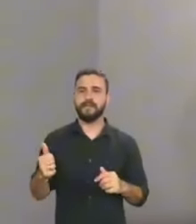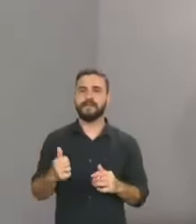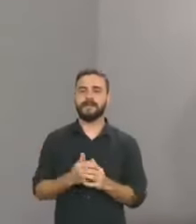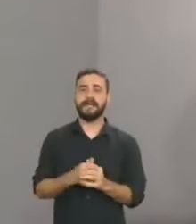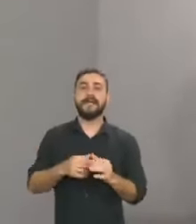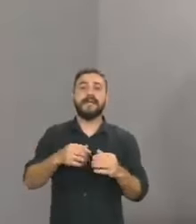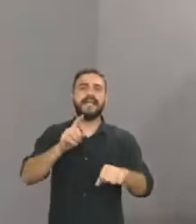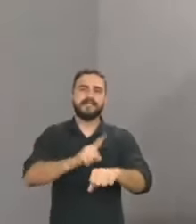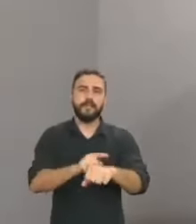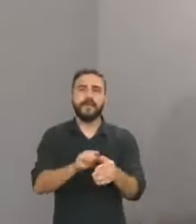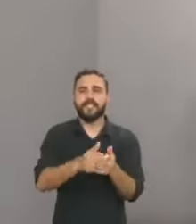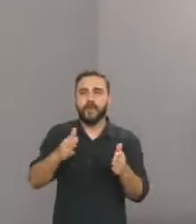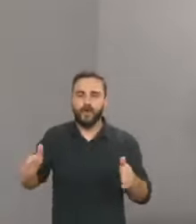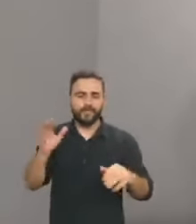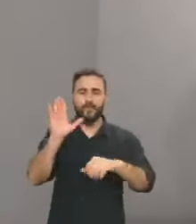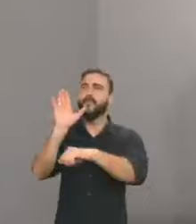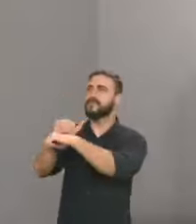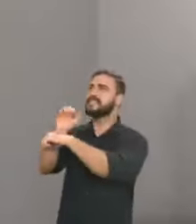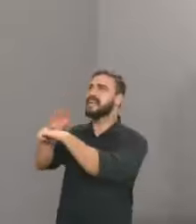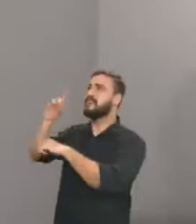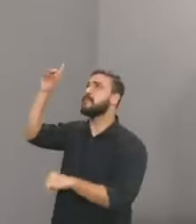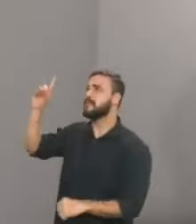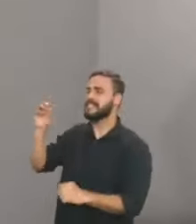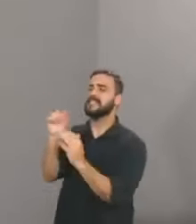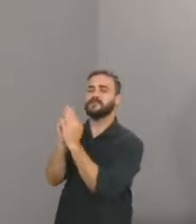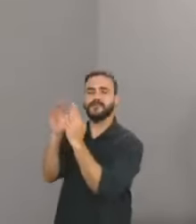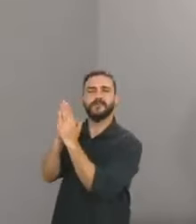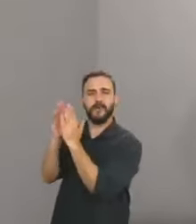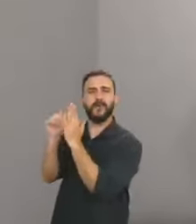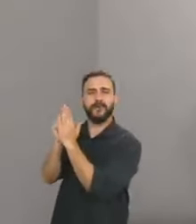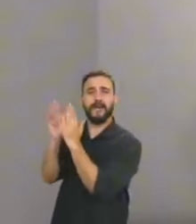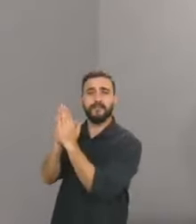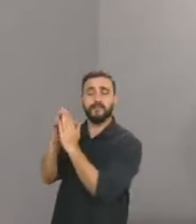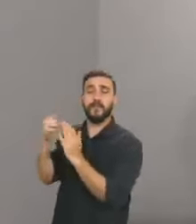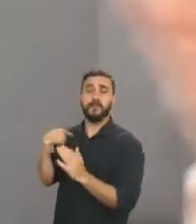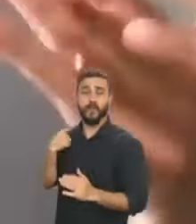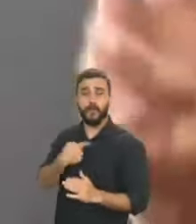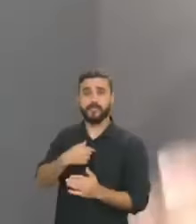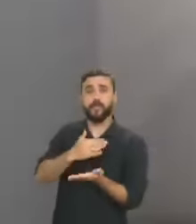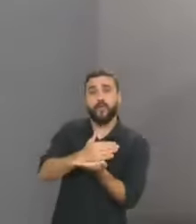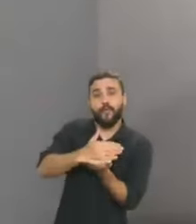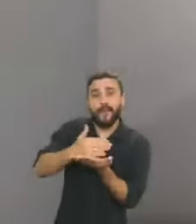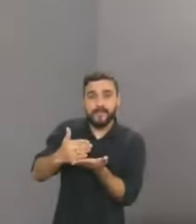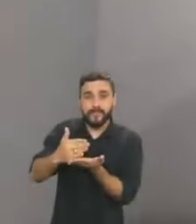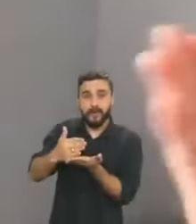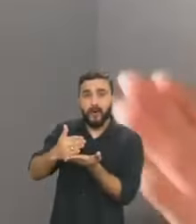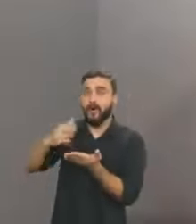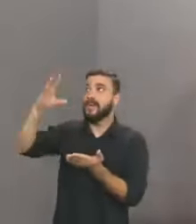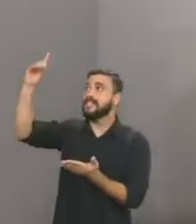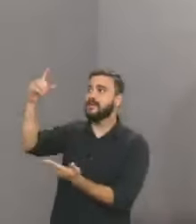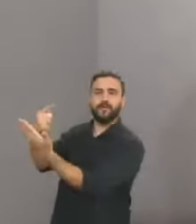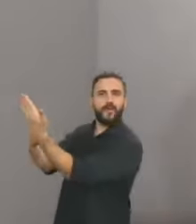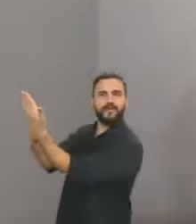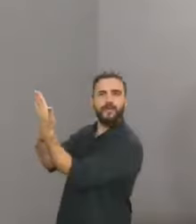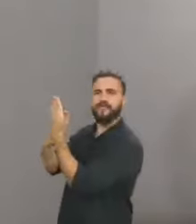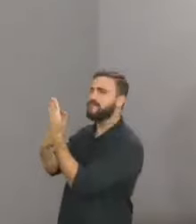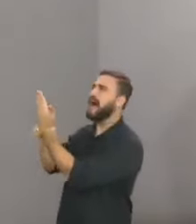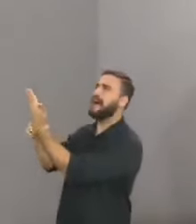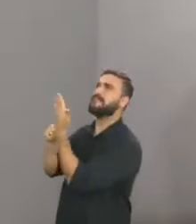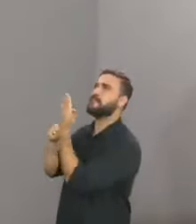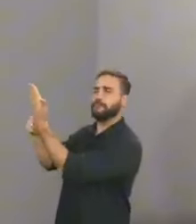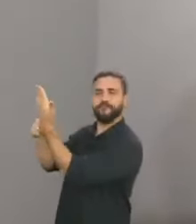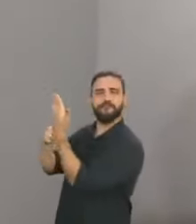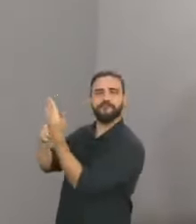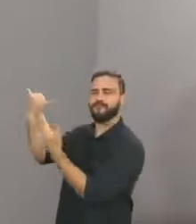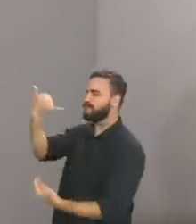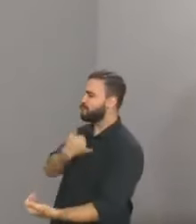que nós buscávamos ao Senhor e orávamos, nós passamos a receber sinais que apontavam para o Piauí, e